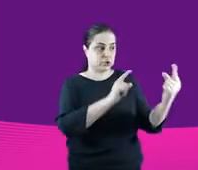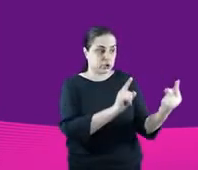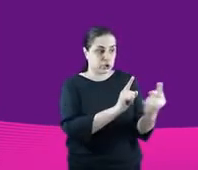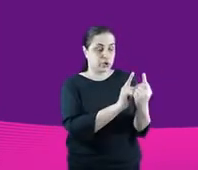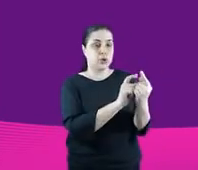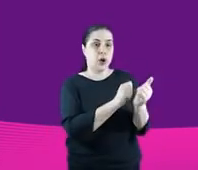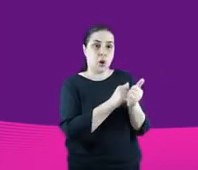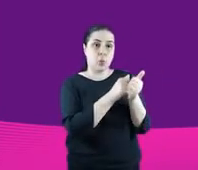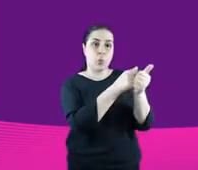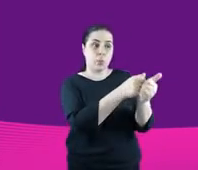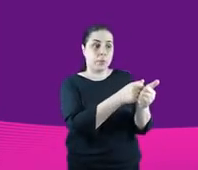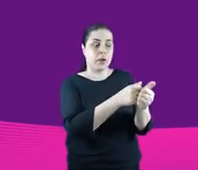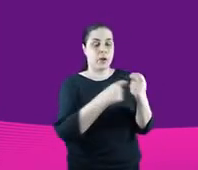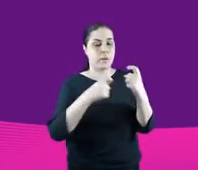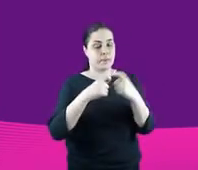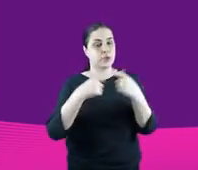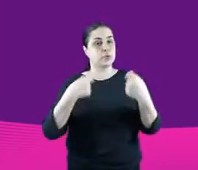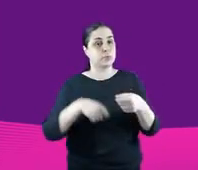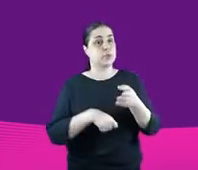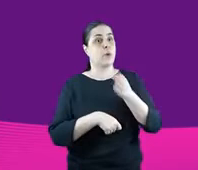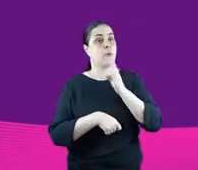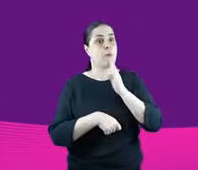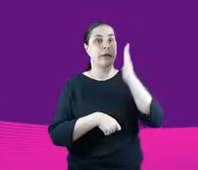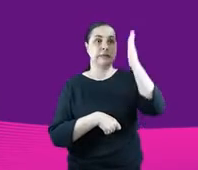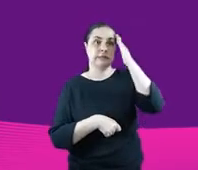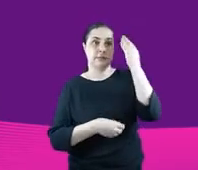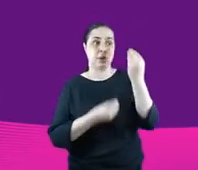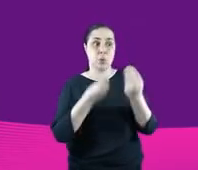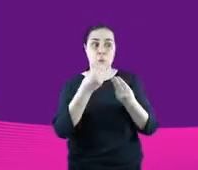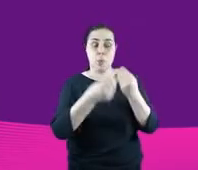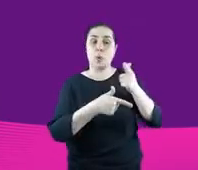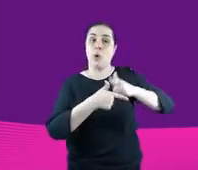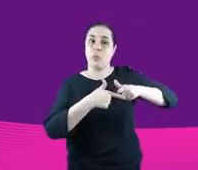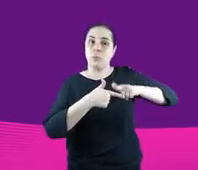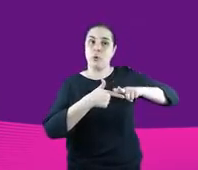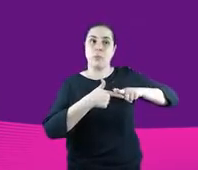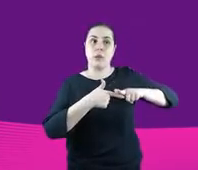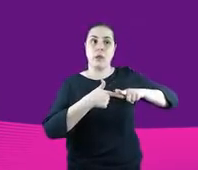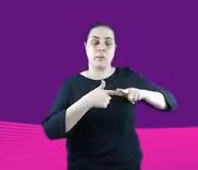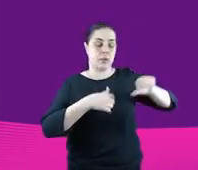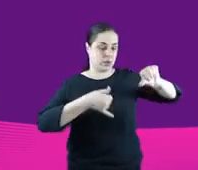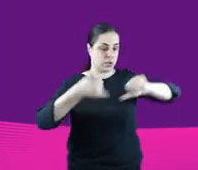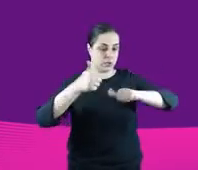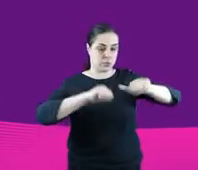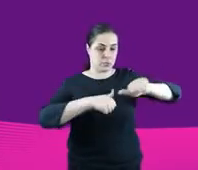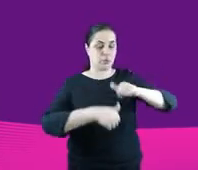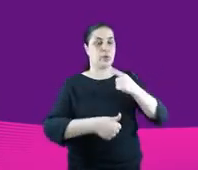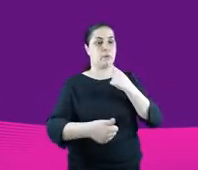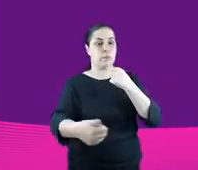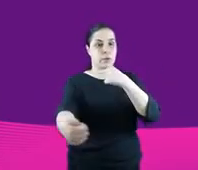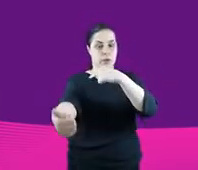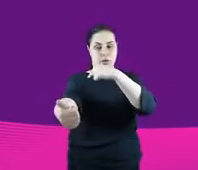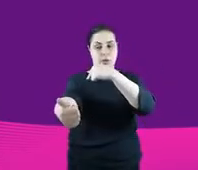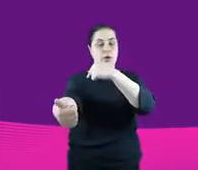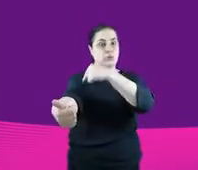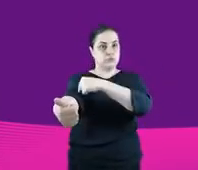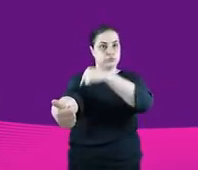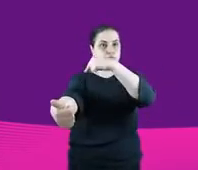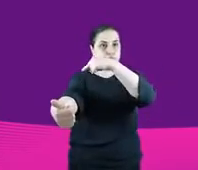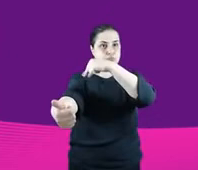com algumas complicações relacionadas ao quimioterápico, principalmente cardiotoxicidade,